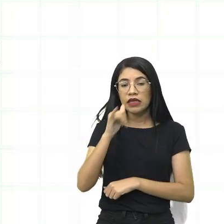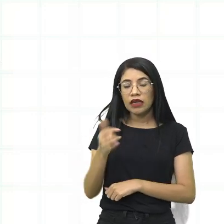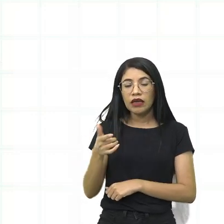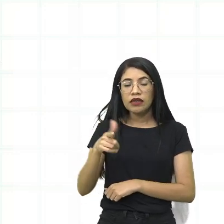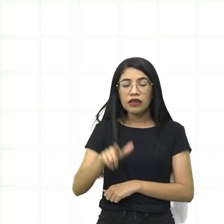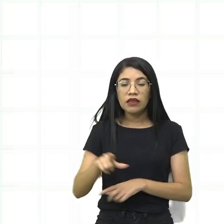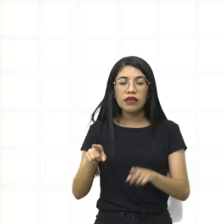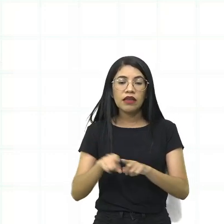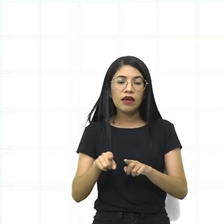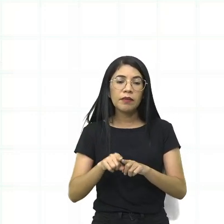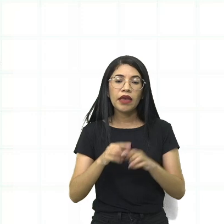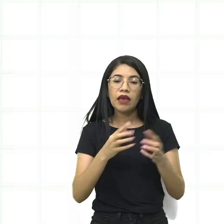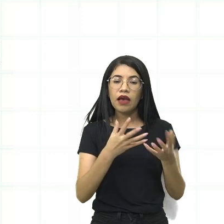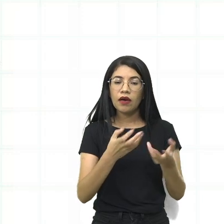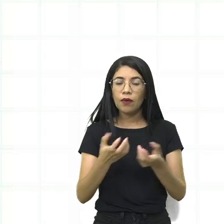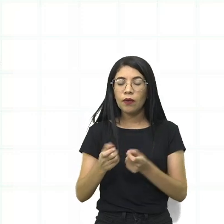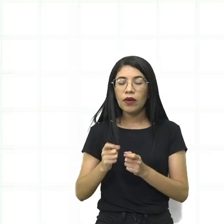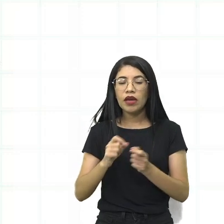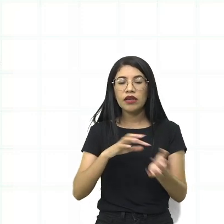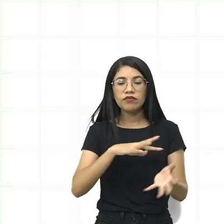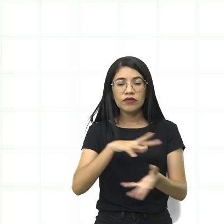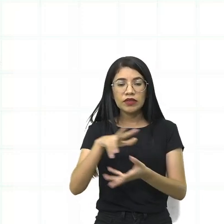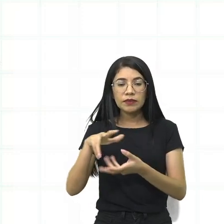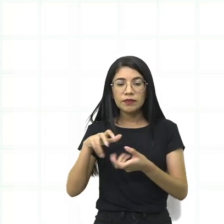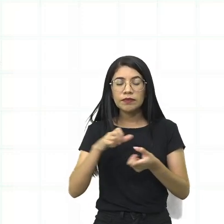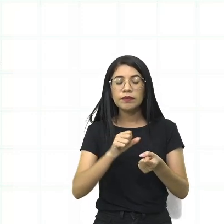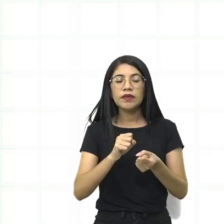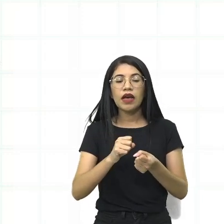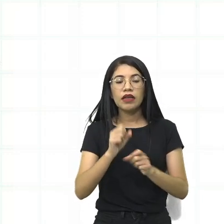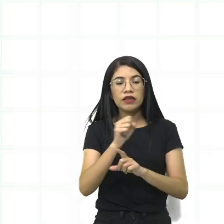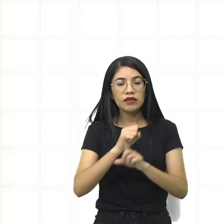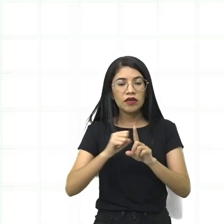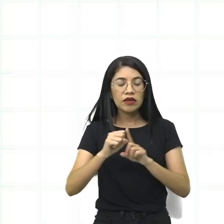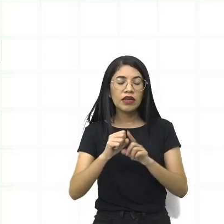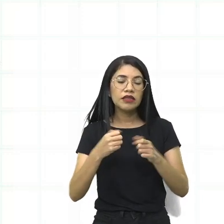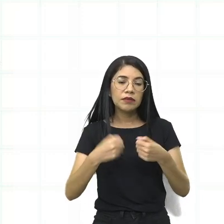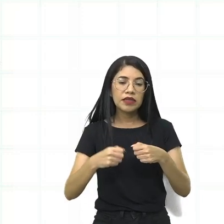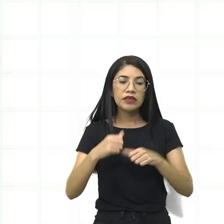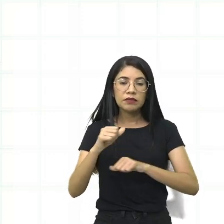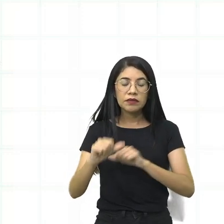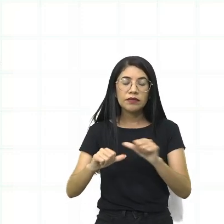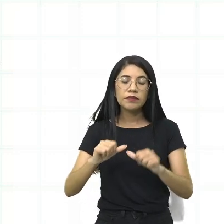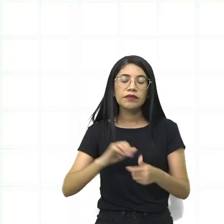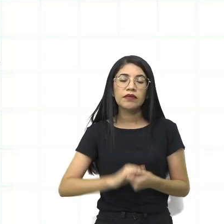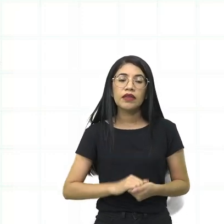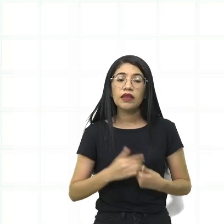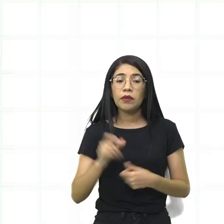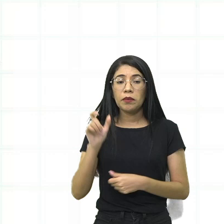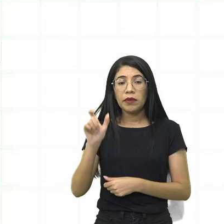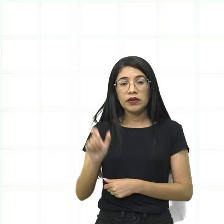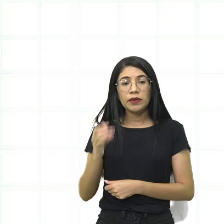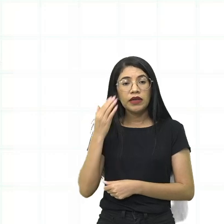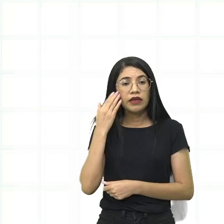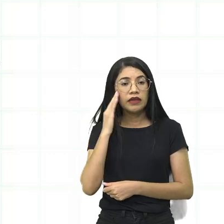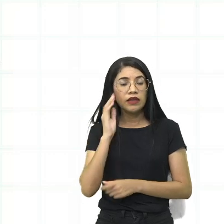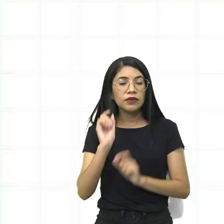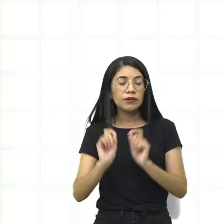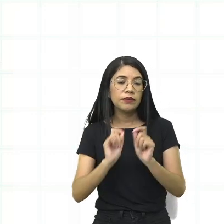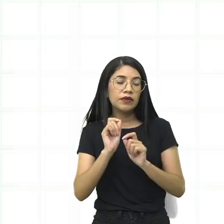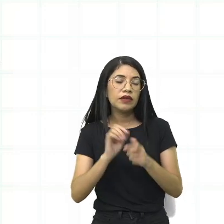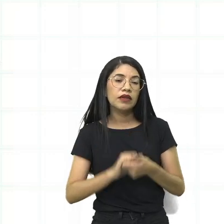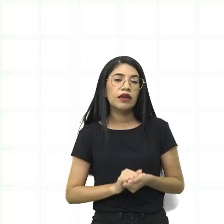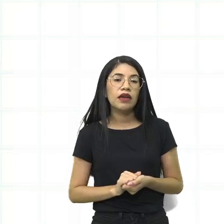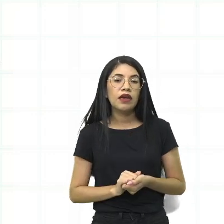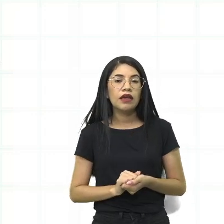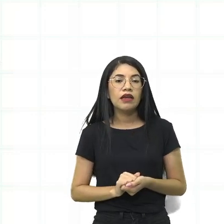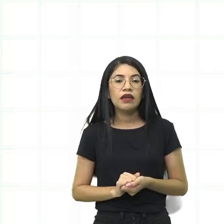a adoção de práticas mais sustentáveis em todos os setores da sociedade. É algo que alguém entende dessa forma e acha que